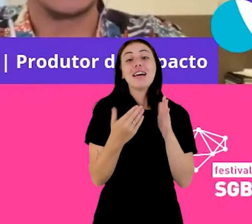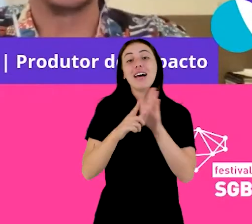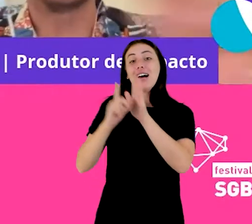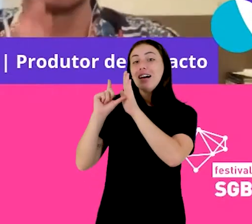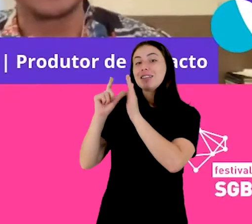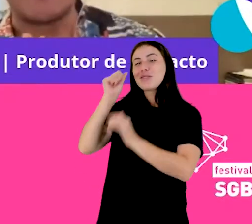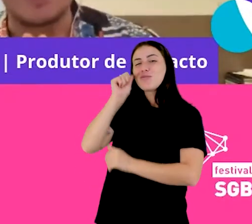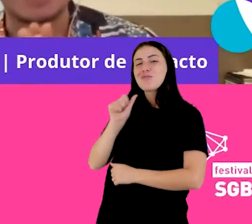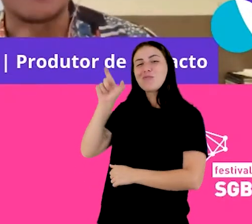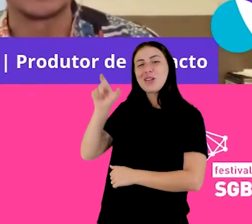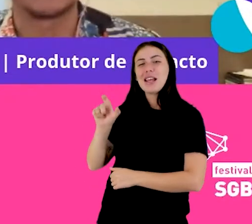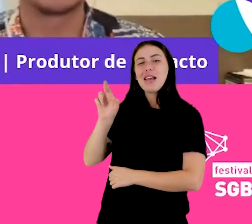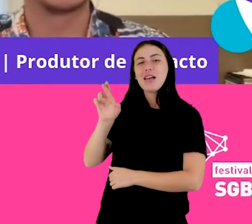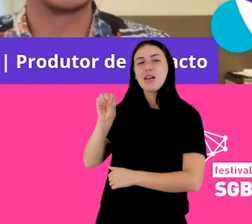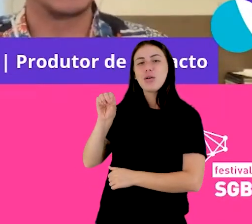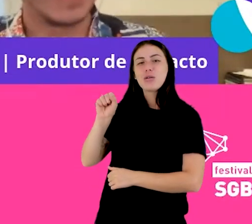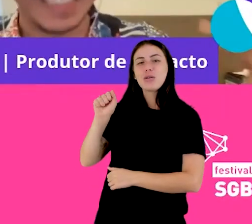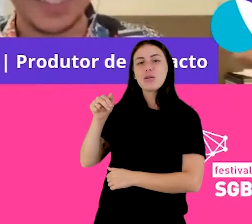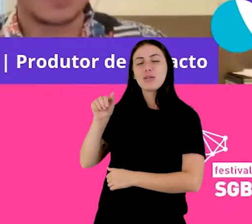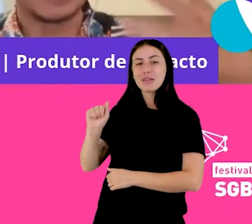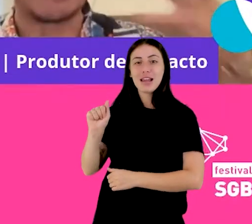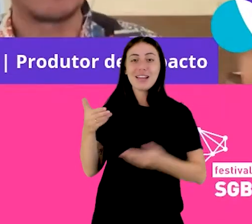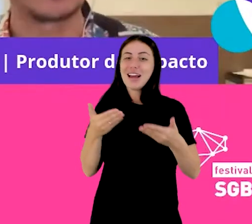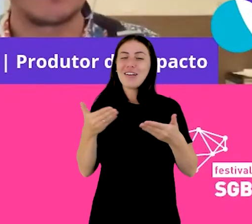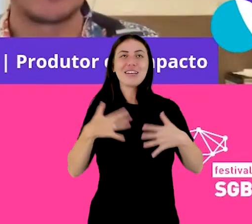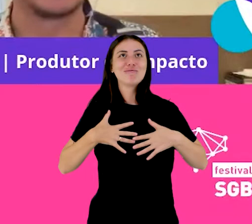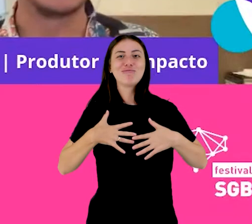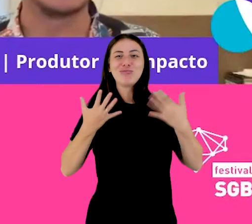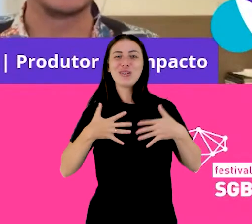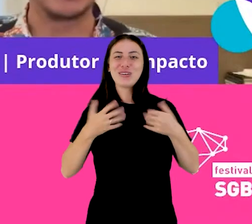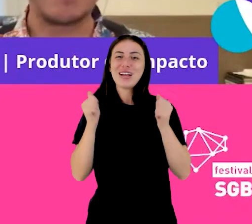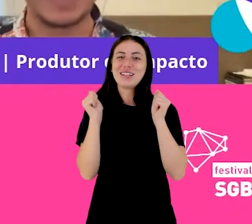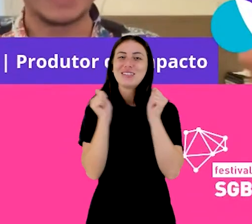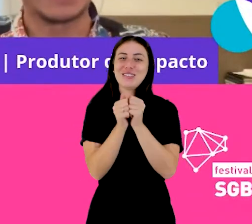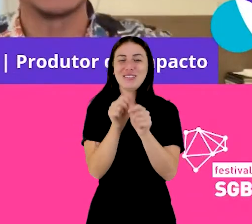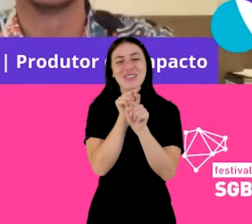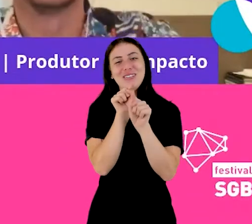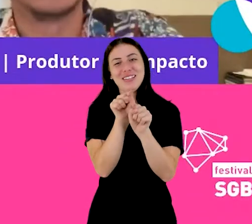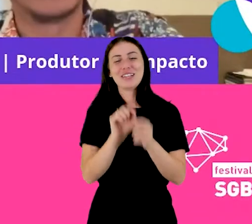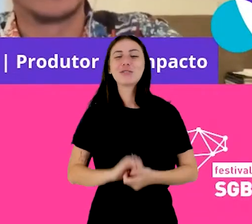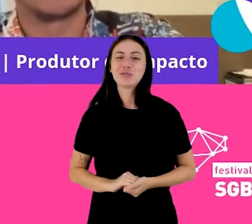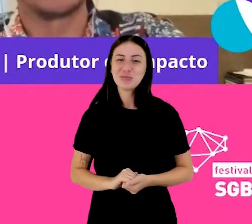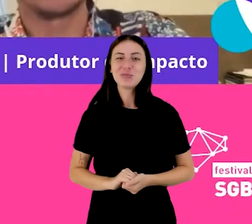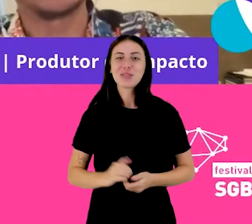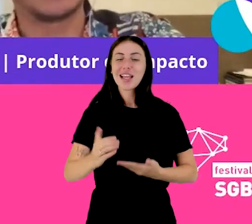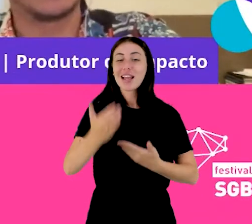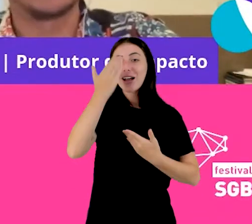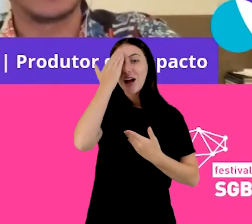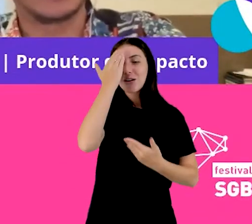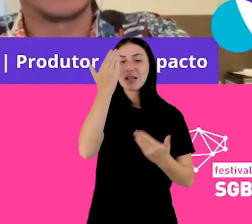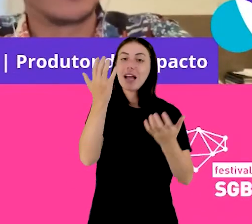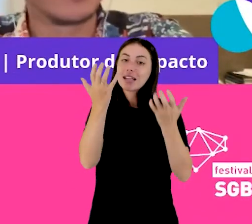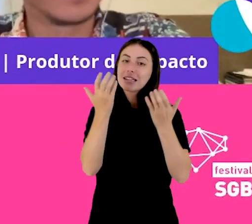de estar aqui, participando dessa conversa, depois da Rosana, de começar esse papo tão empolgante. Rosana é uma mestra, né? Então estou muito empolgado de estar